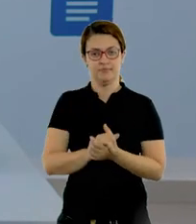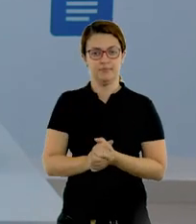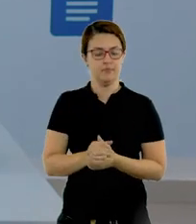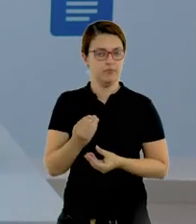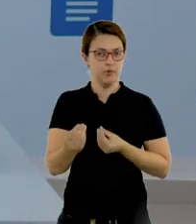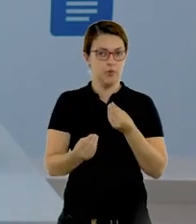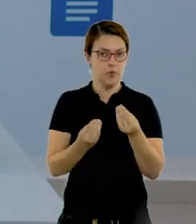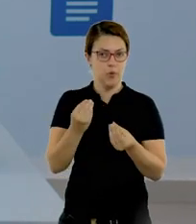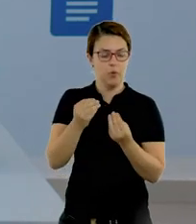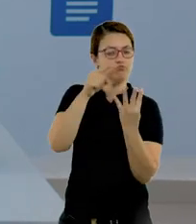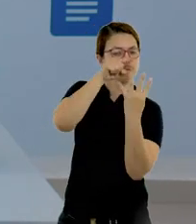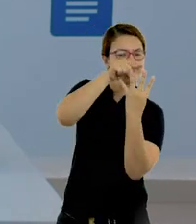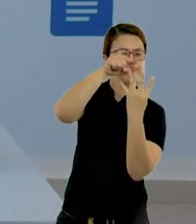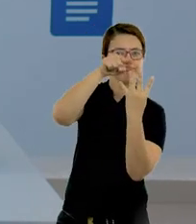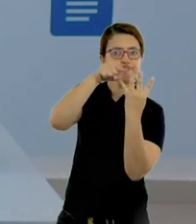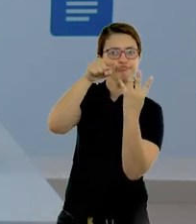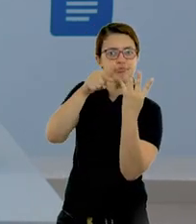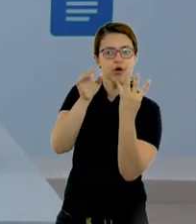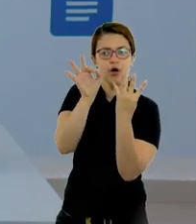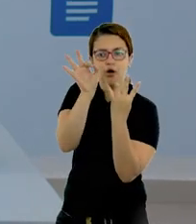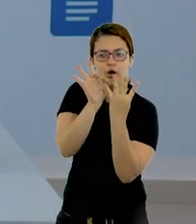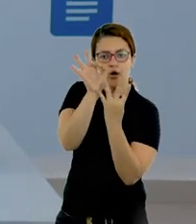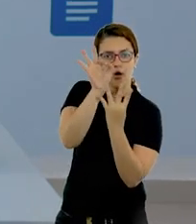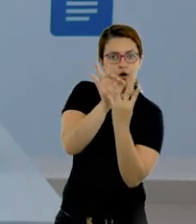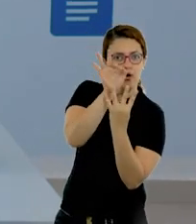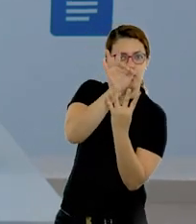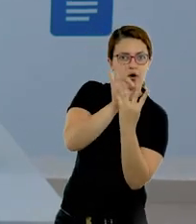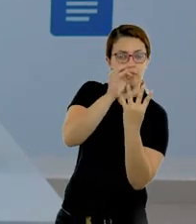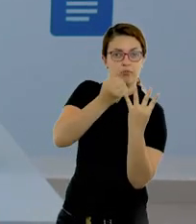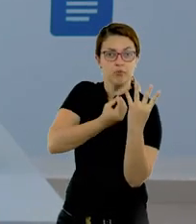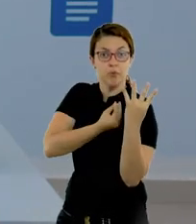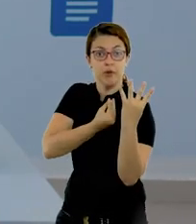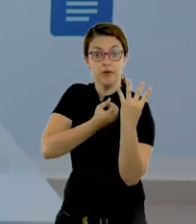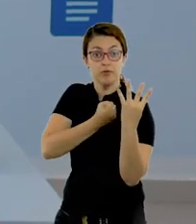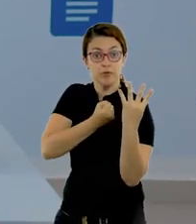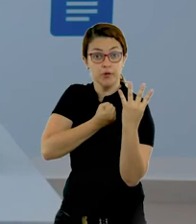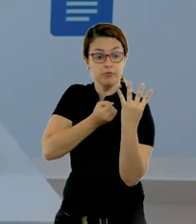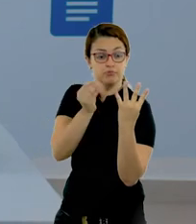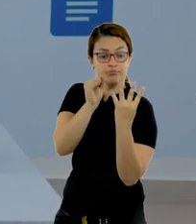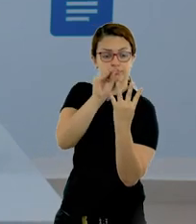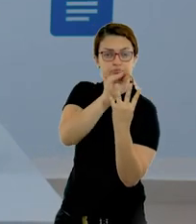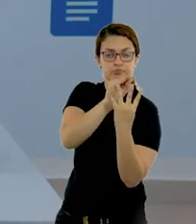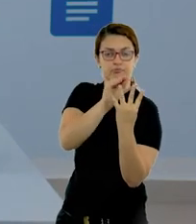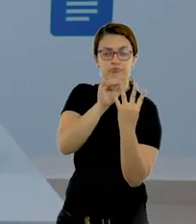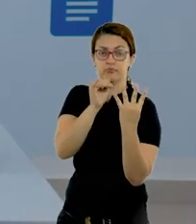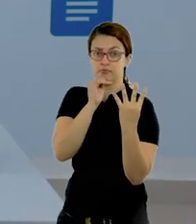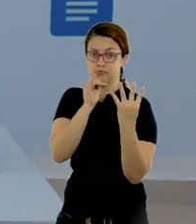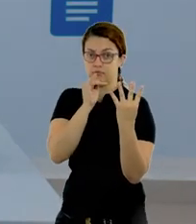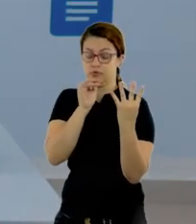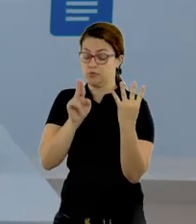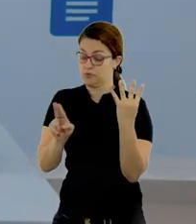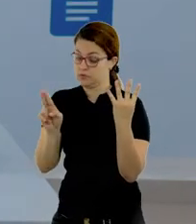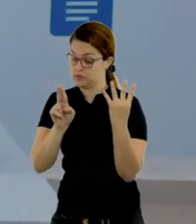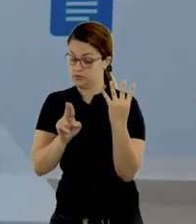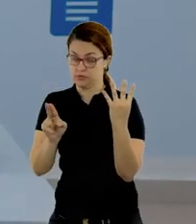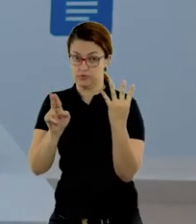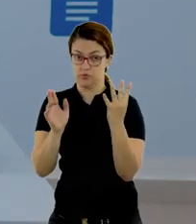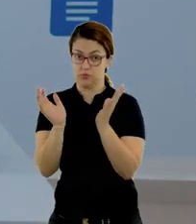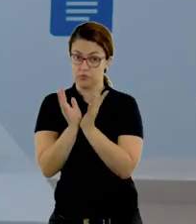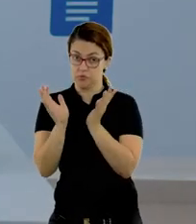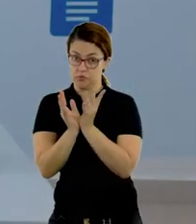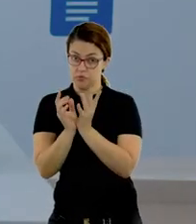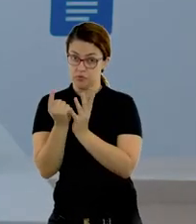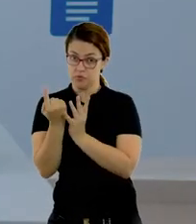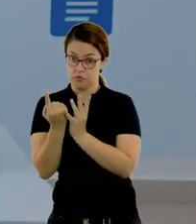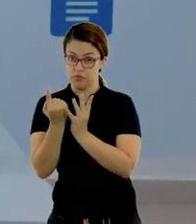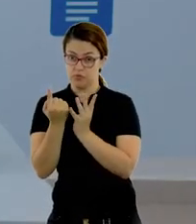também para classificar as ordens, né, dos numerais. Então, se eu for compor o mesmo número que eu usei na